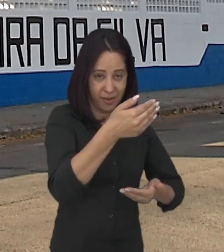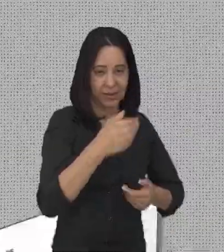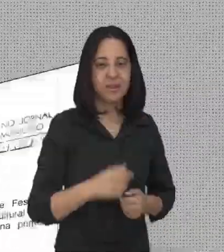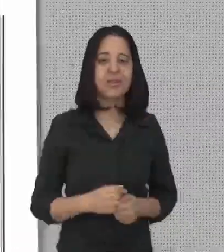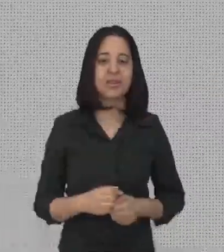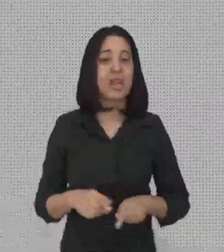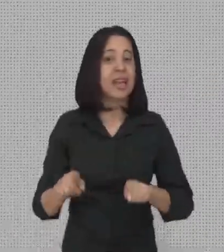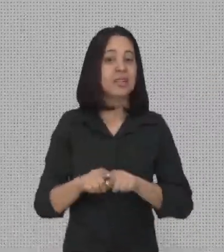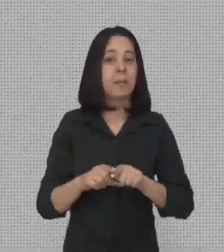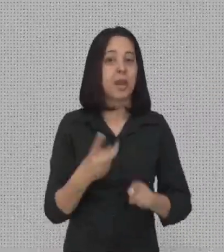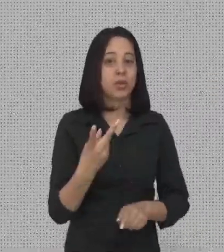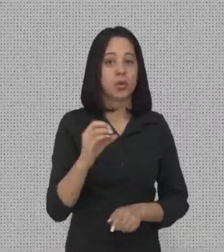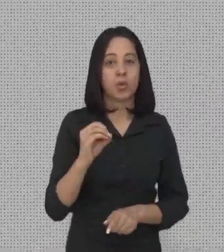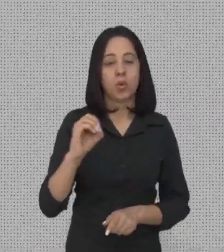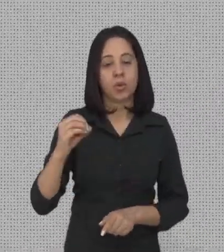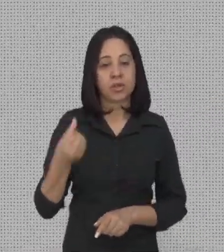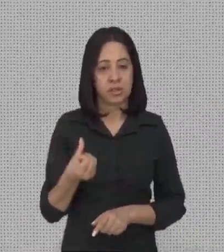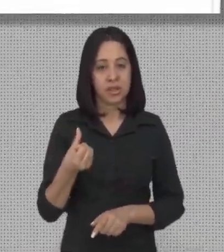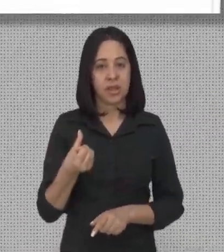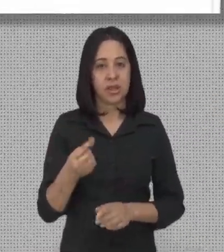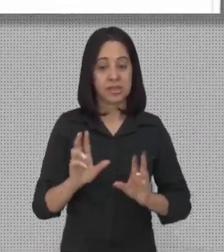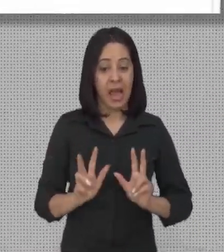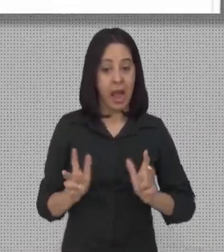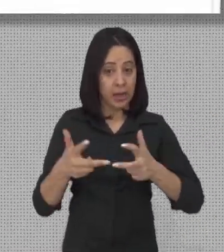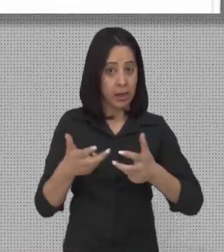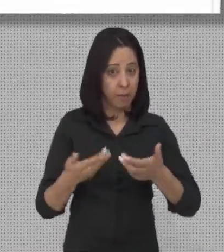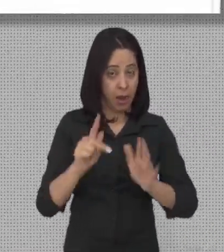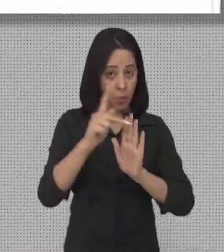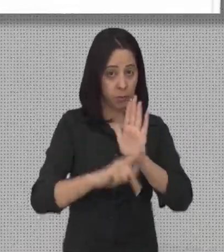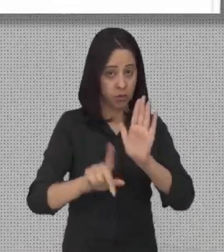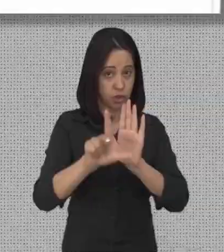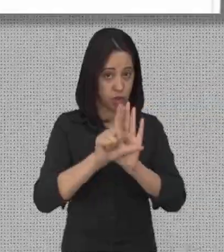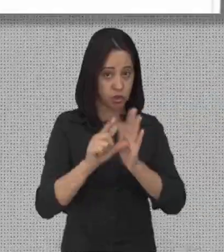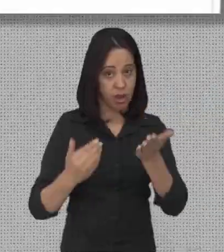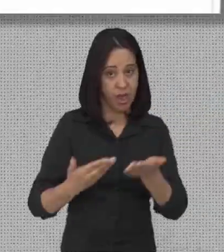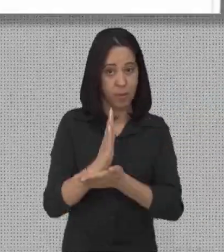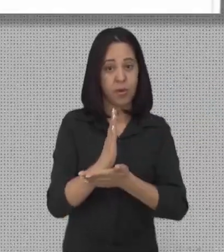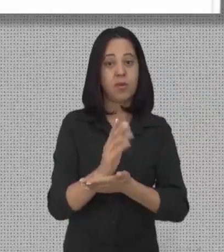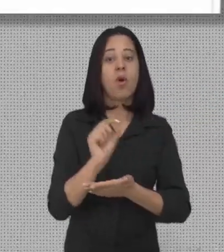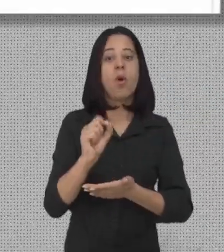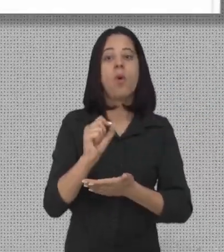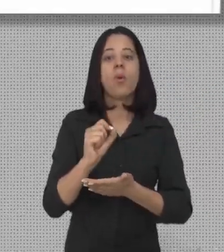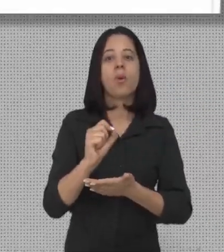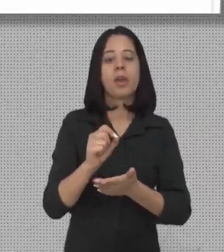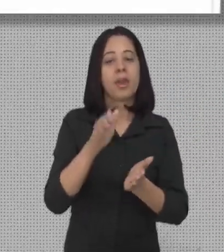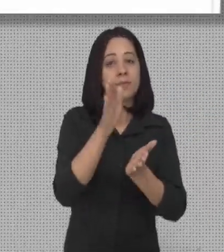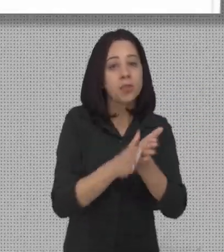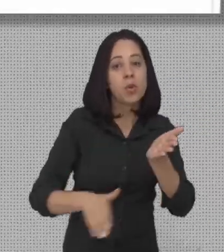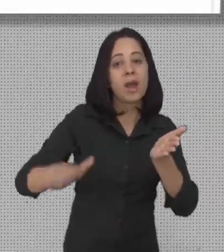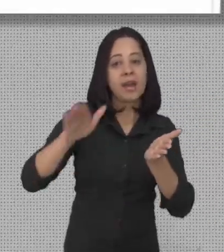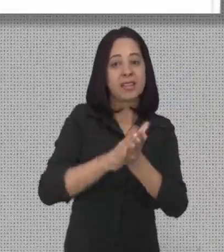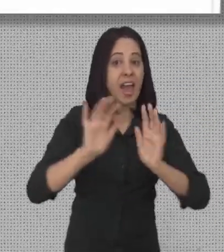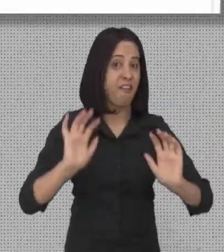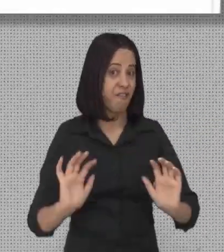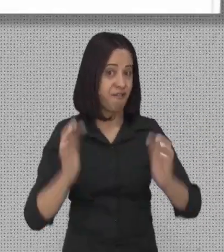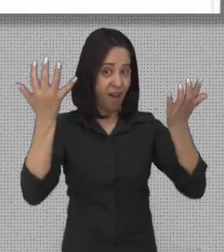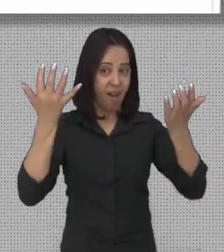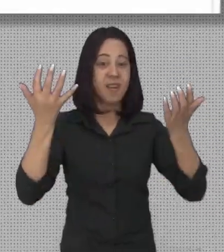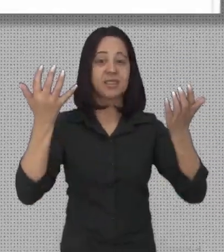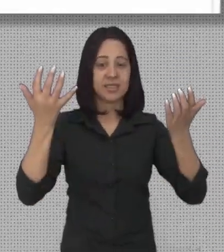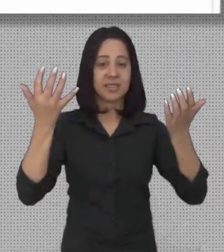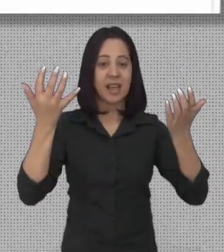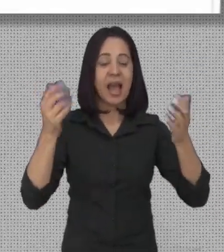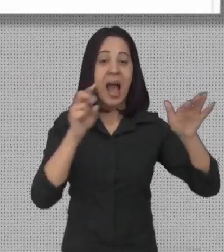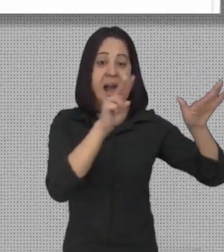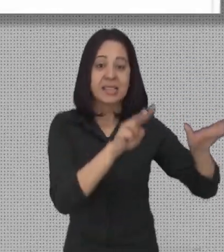Tatetuba. Além disso, em 2006, a Câmara aprovou o projeto de lei que instituiu no calendário oficial de festas e comemorações